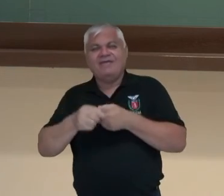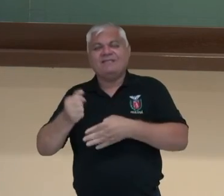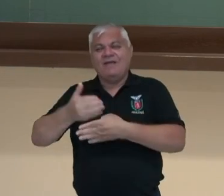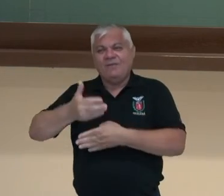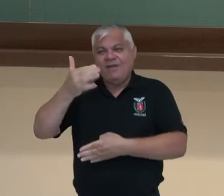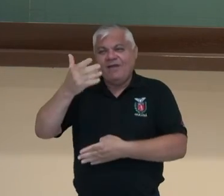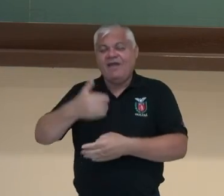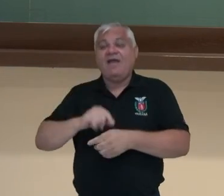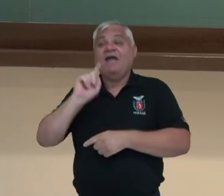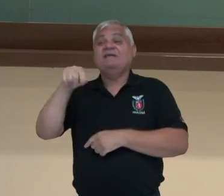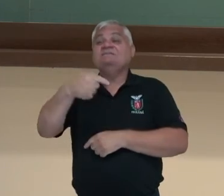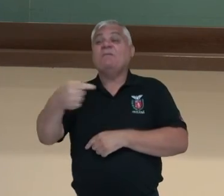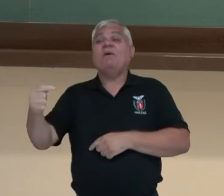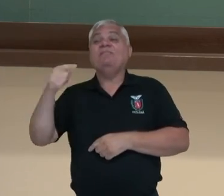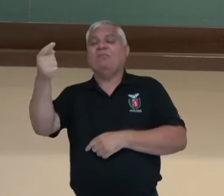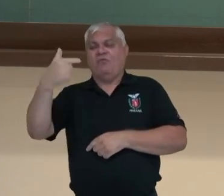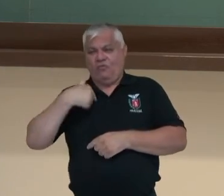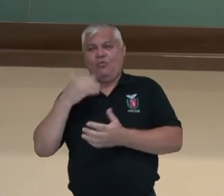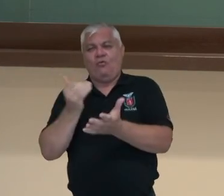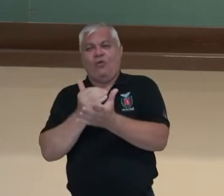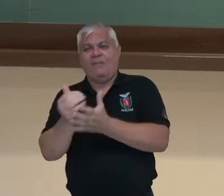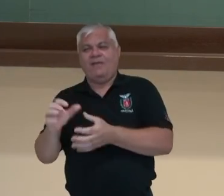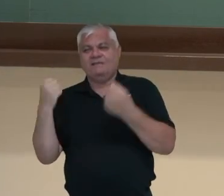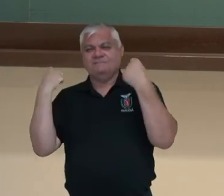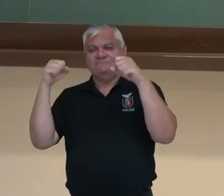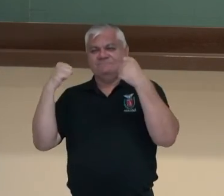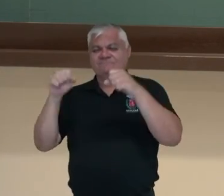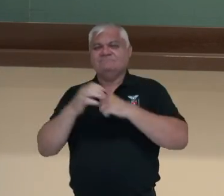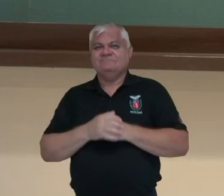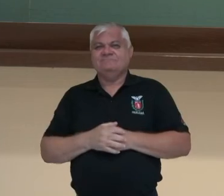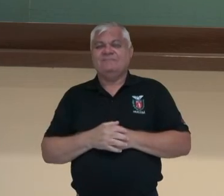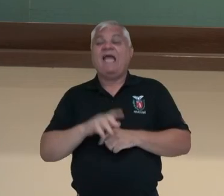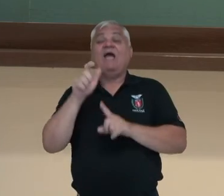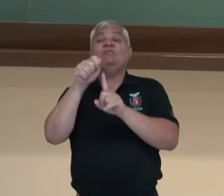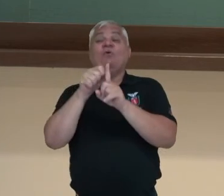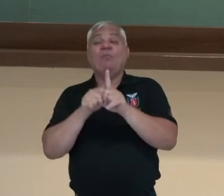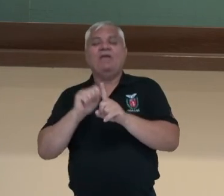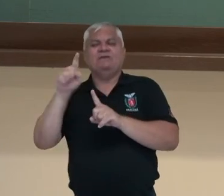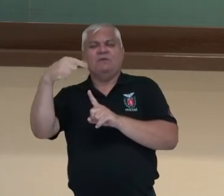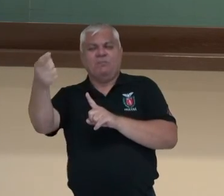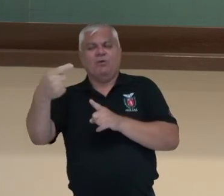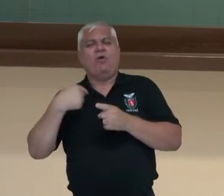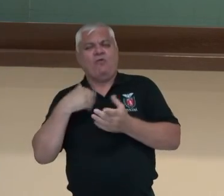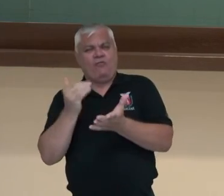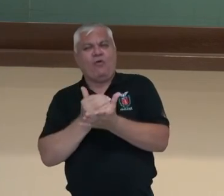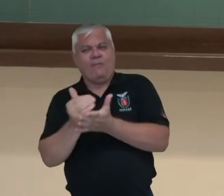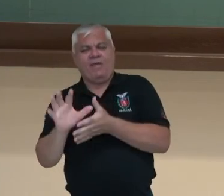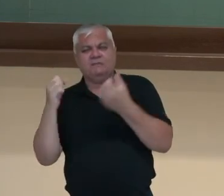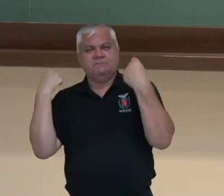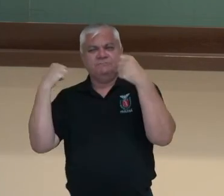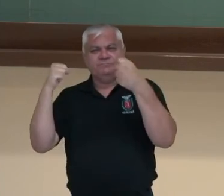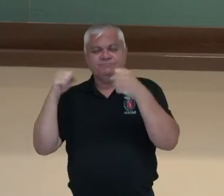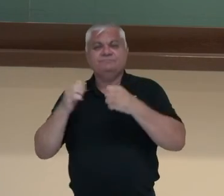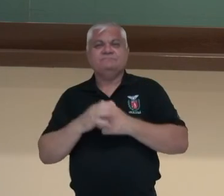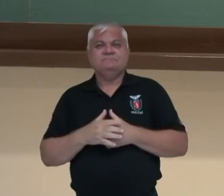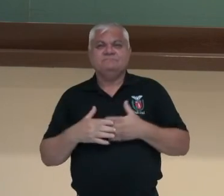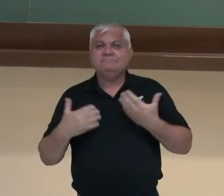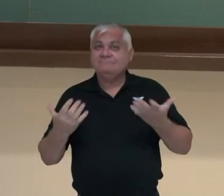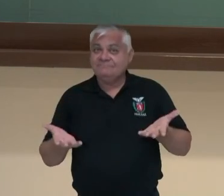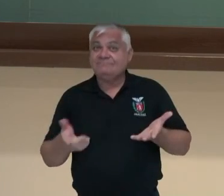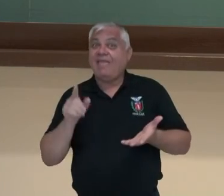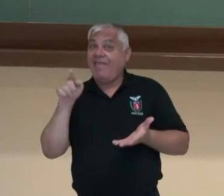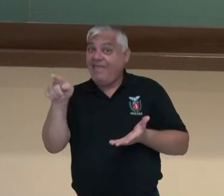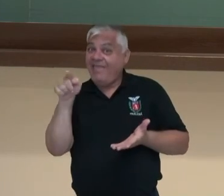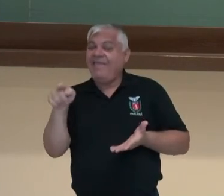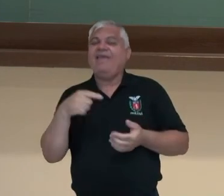eu vou começar, né? Tem muito disso, né? Ah, no começo do mês eu começo, ah, no ano que vem eu começo a praticar exercício, né? Então